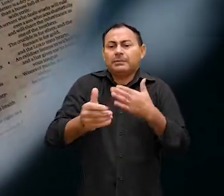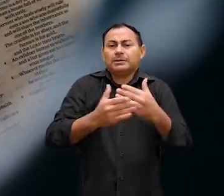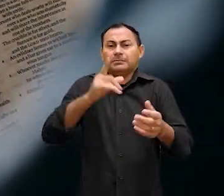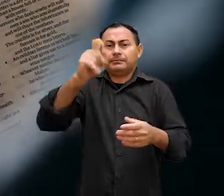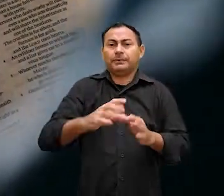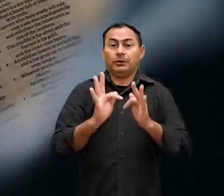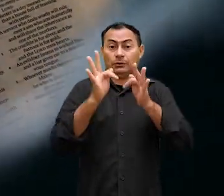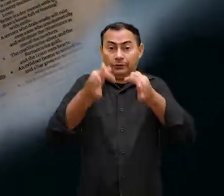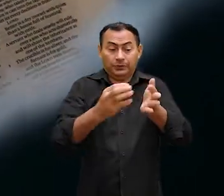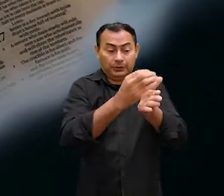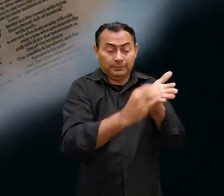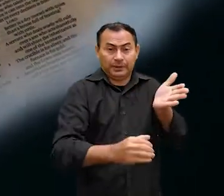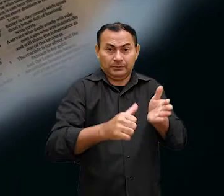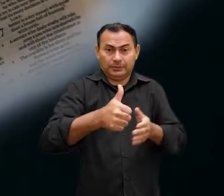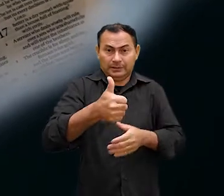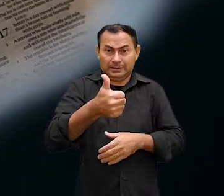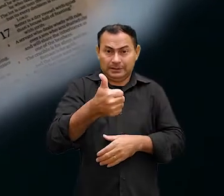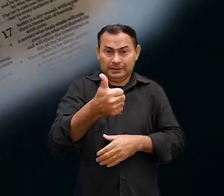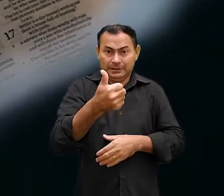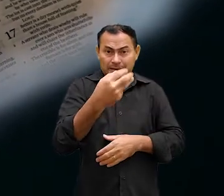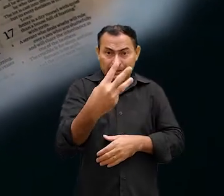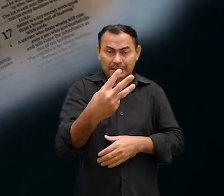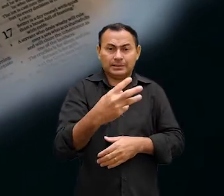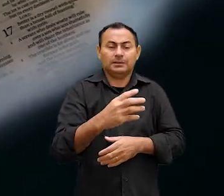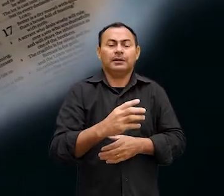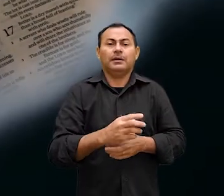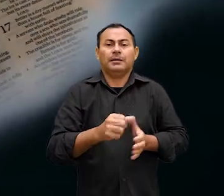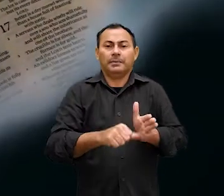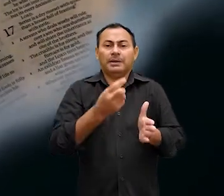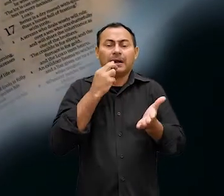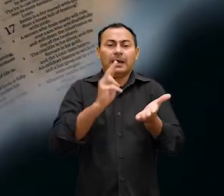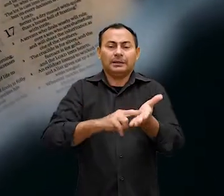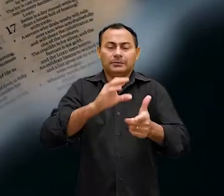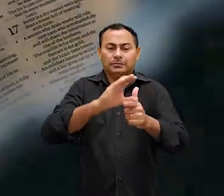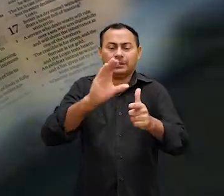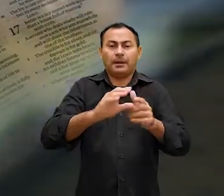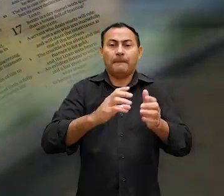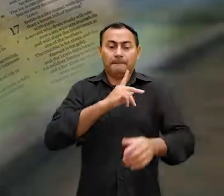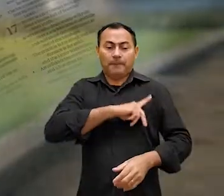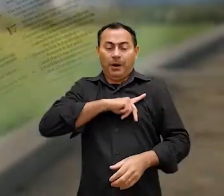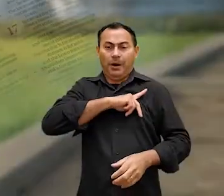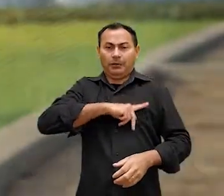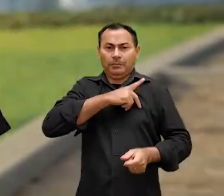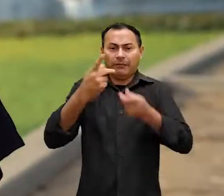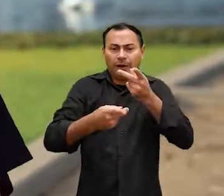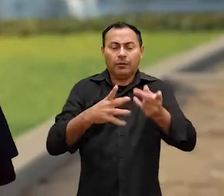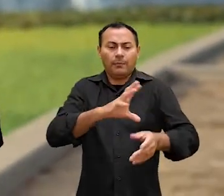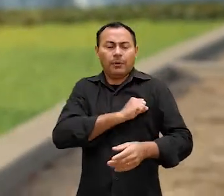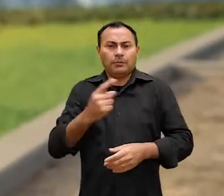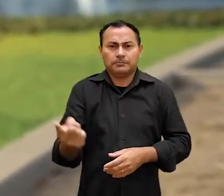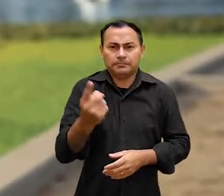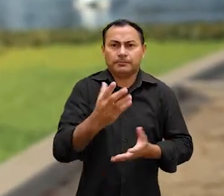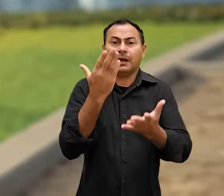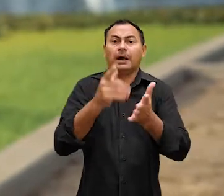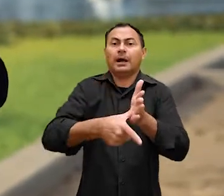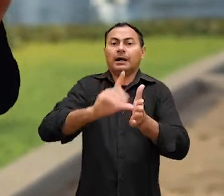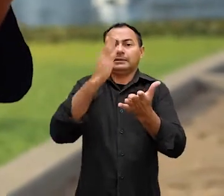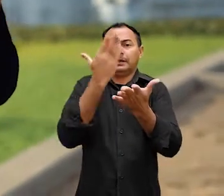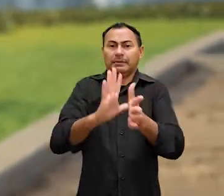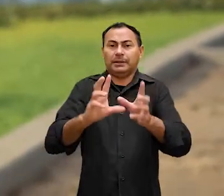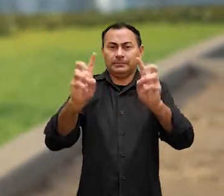No final do capítulo 13 de 1 Coríntios, Paulo diz que o amor é eterno. Antes de encerrarmos esse assunto, gostaria